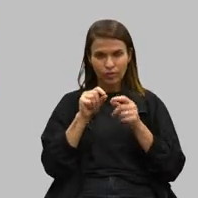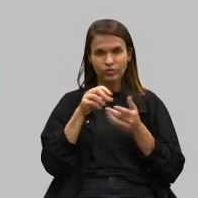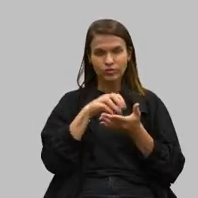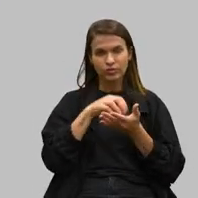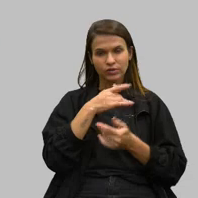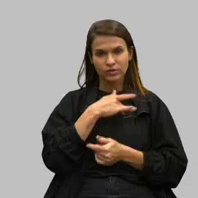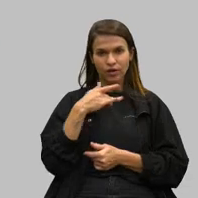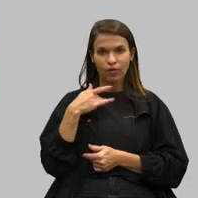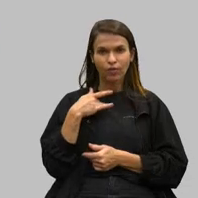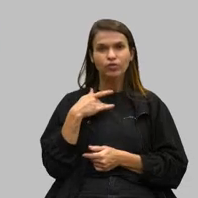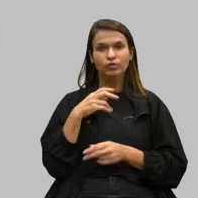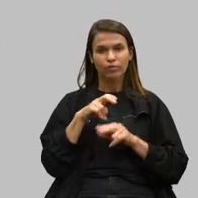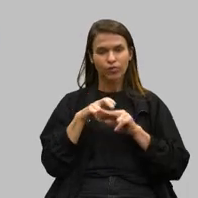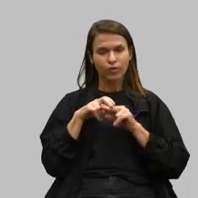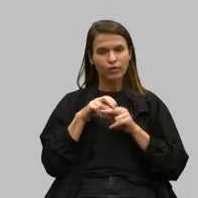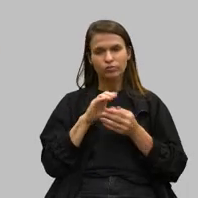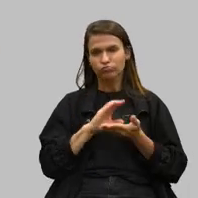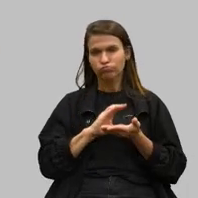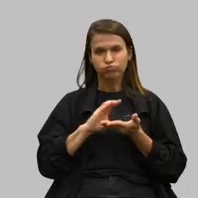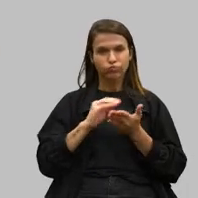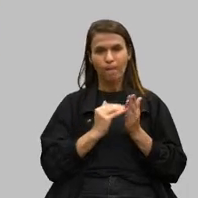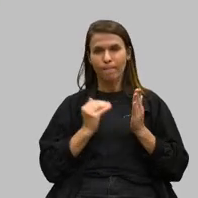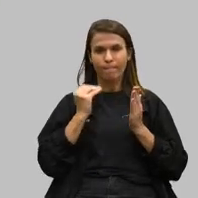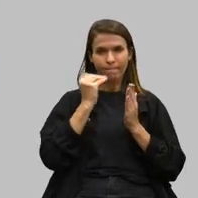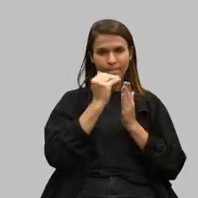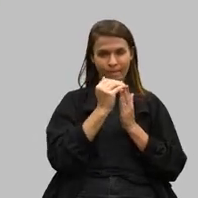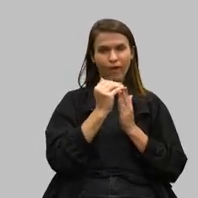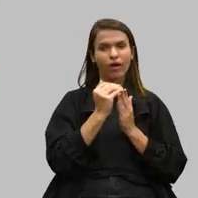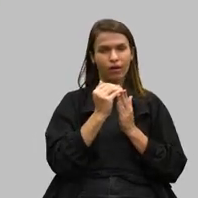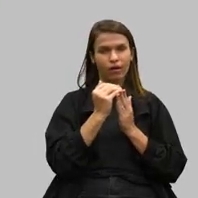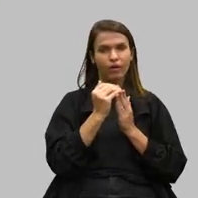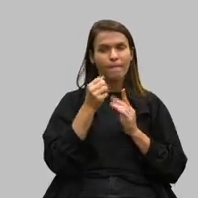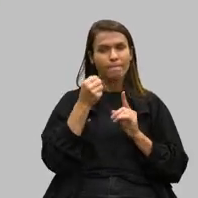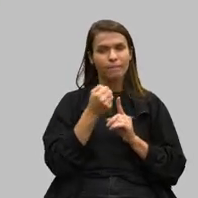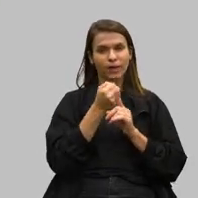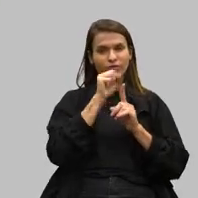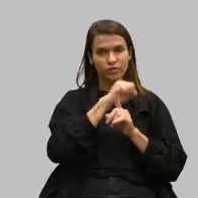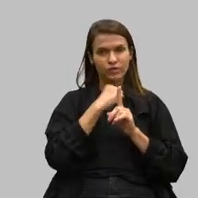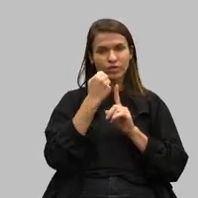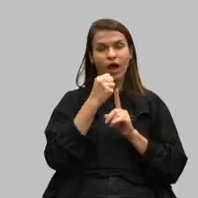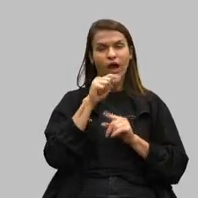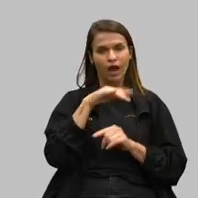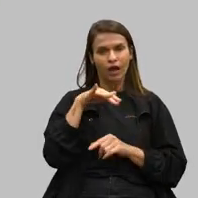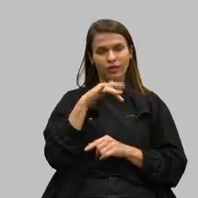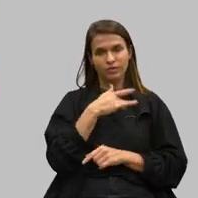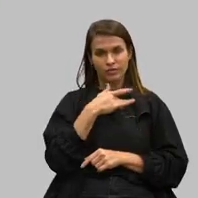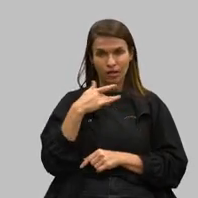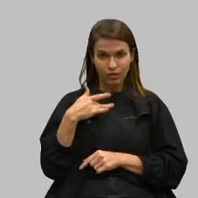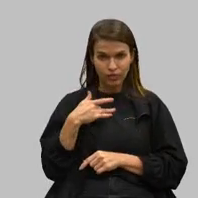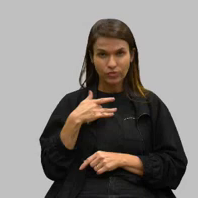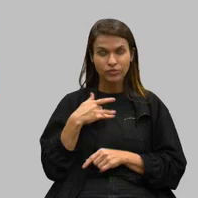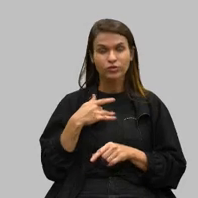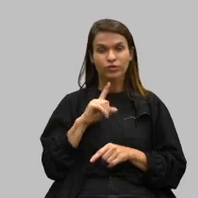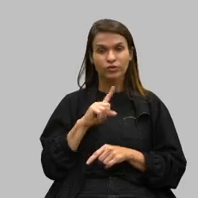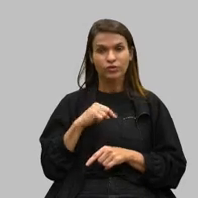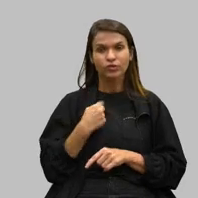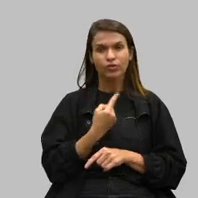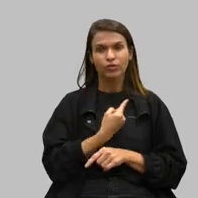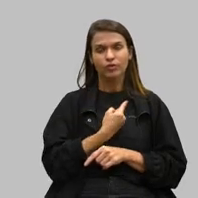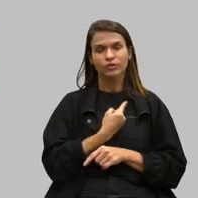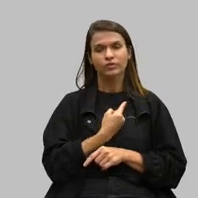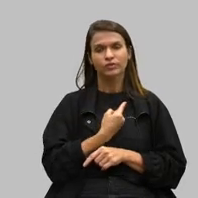porque é o maior orçamento de um município é a saúde, o maior impacto social também é a saúde e nós estamos bem